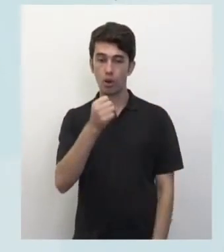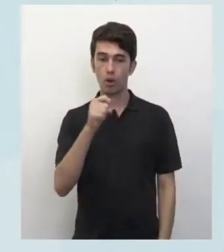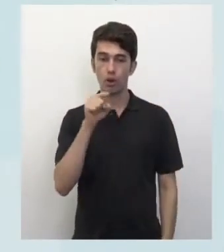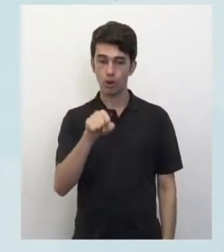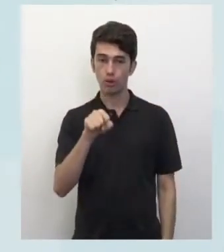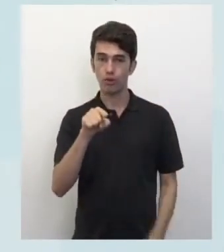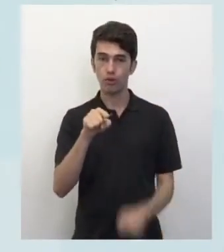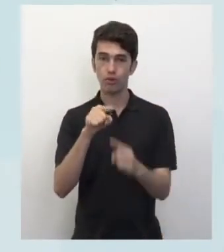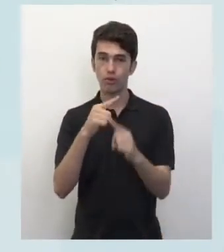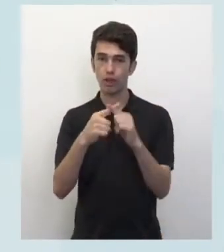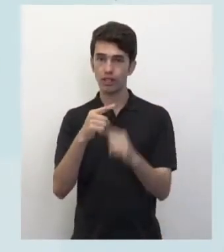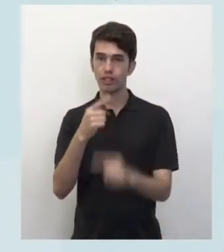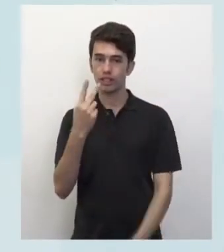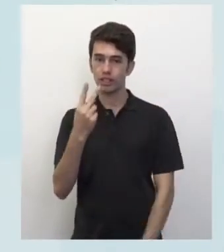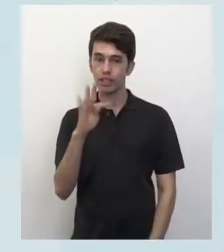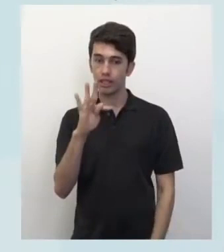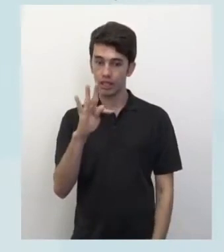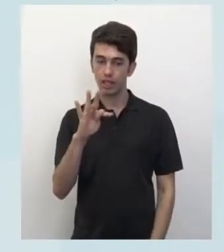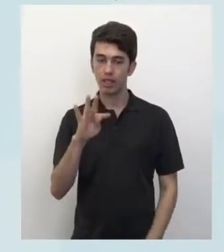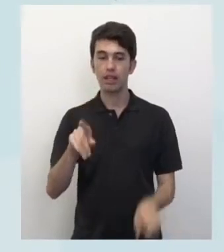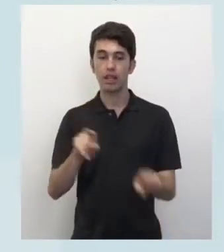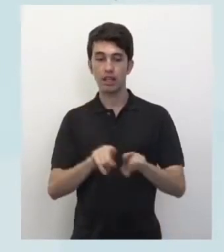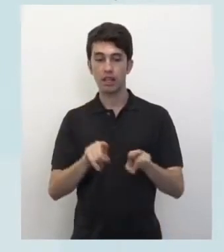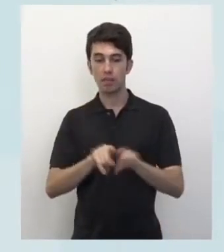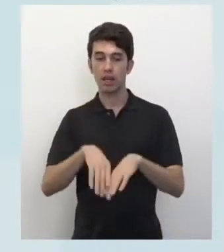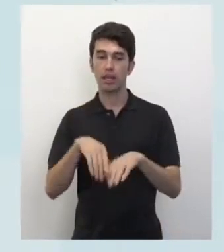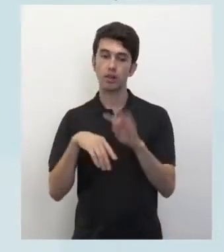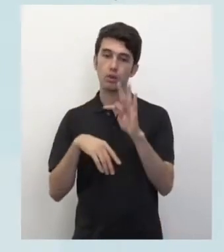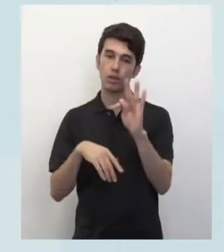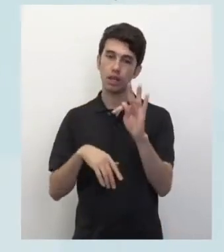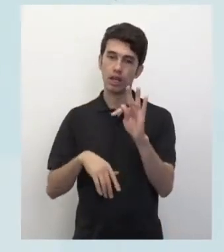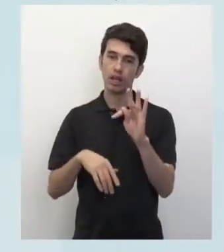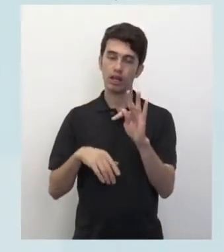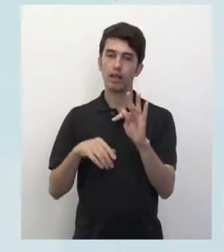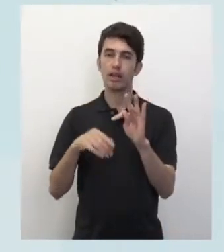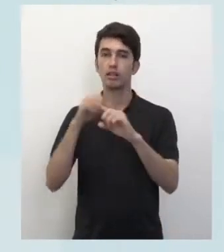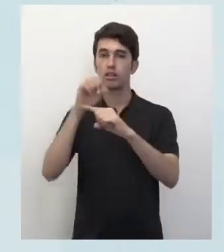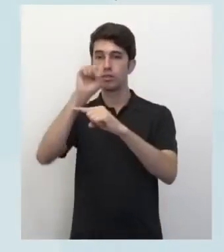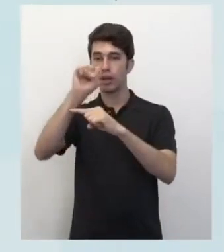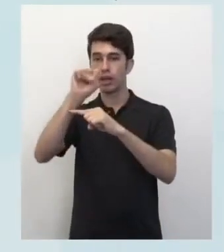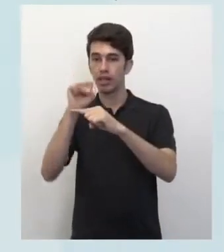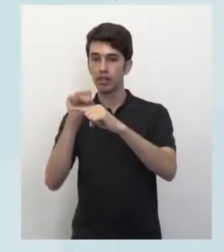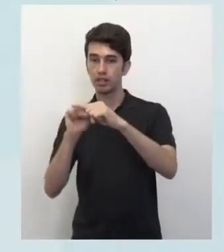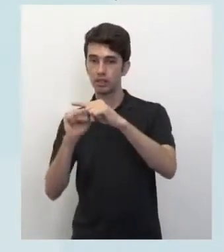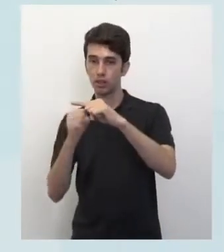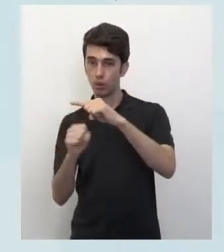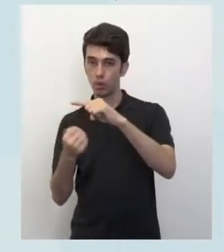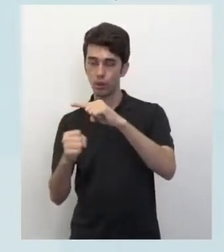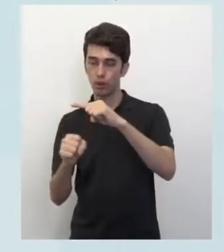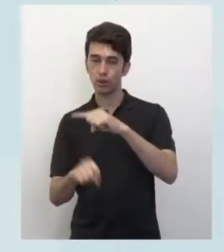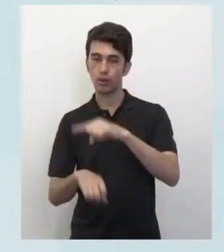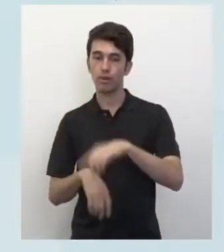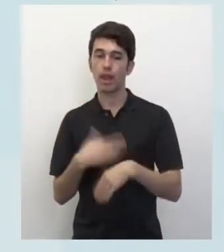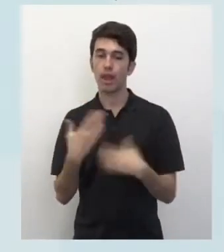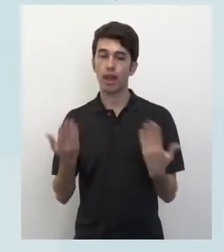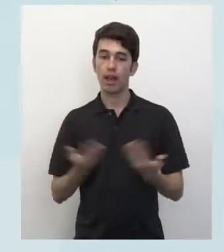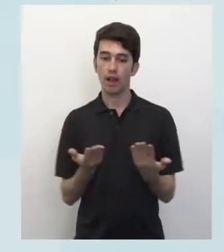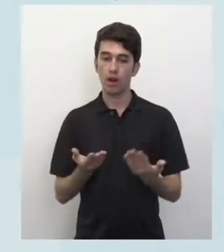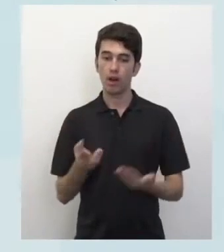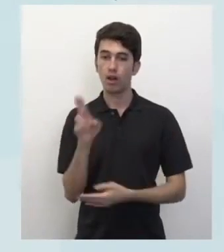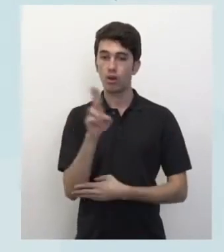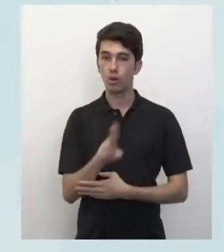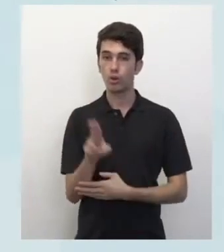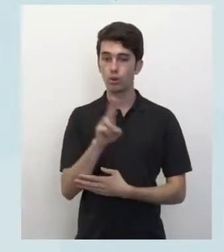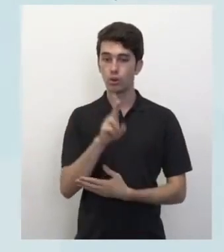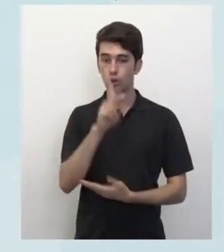o ajuste dela, né? T igual a S sobre 8. Na prática, refletem a mesma coisa, tá? Olha lá, vamos voltar. Então,